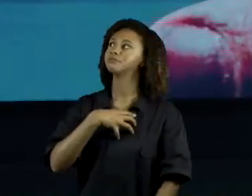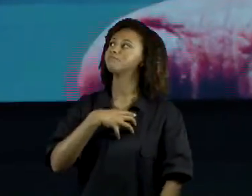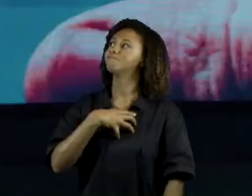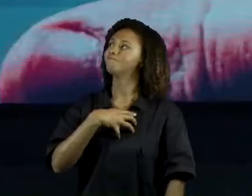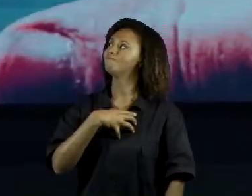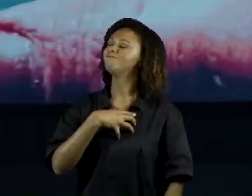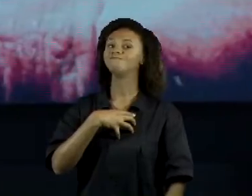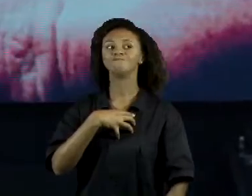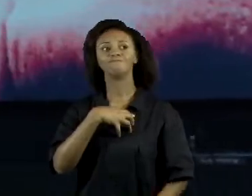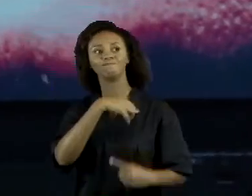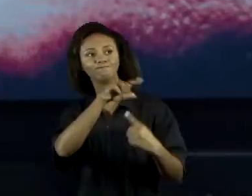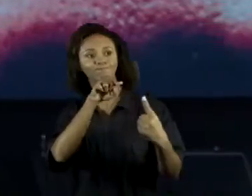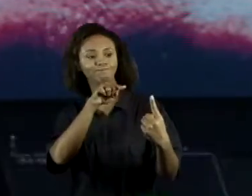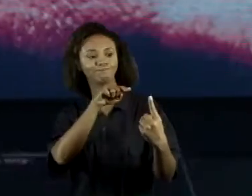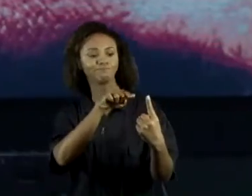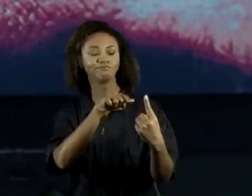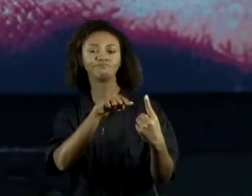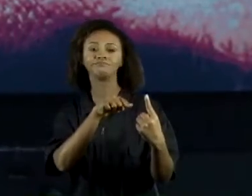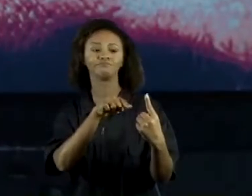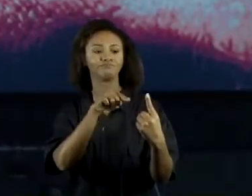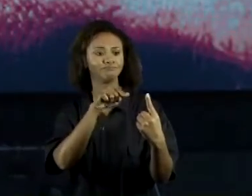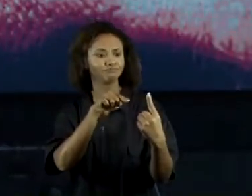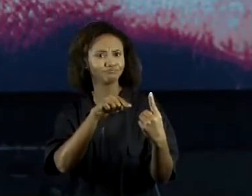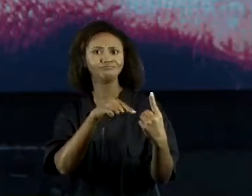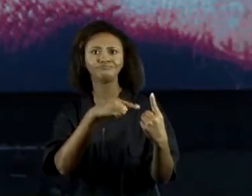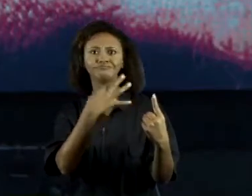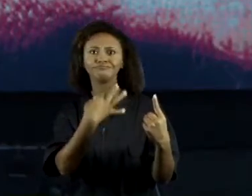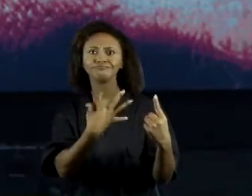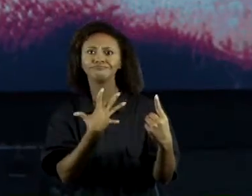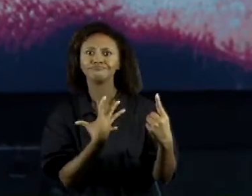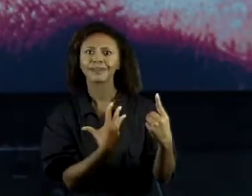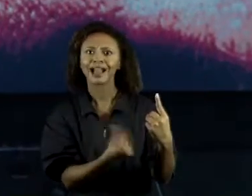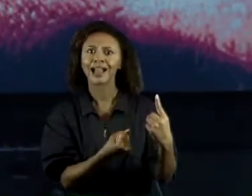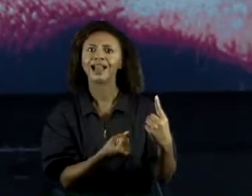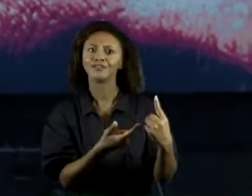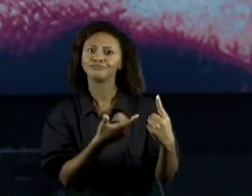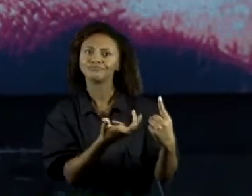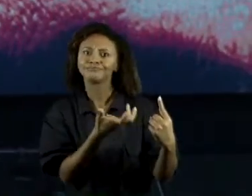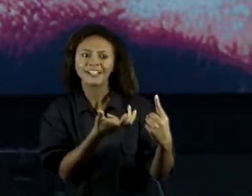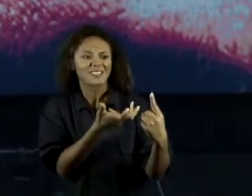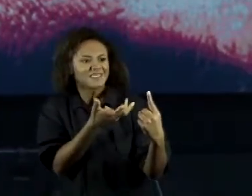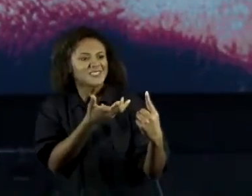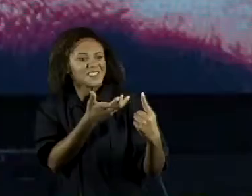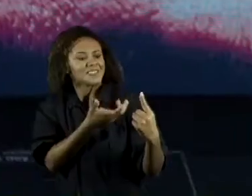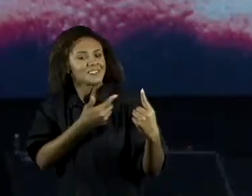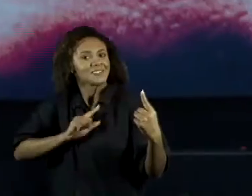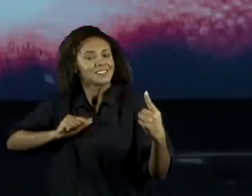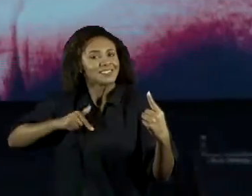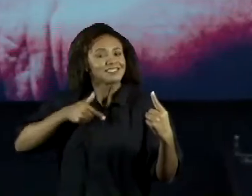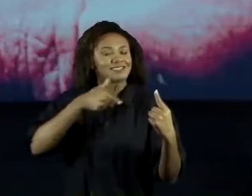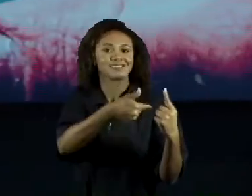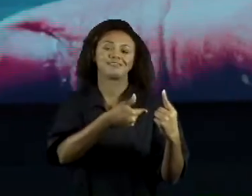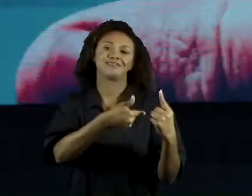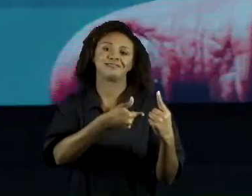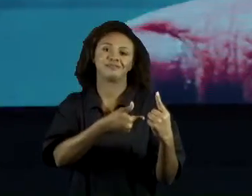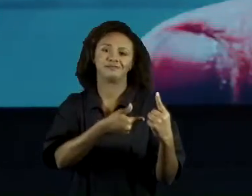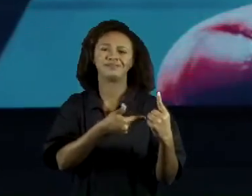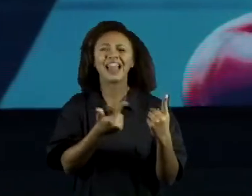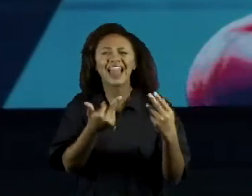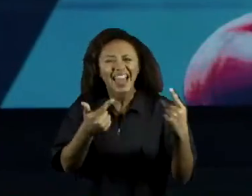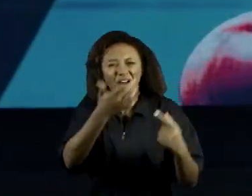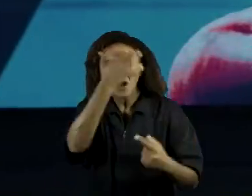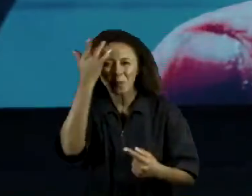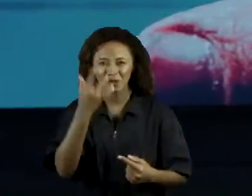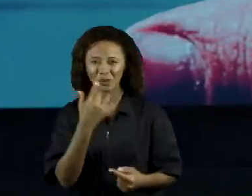você se torne um apaixonado por aquilo que você faz. Amém? E o indivíduo apaixonado, ele não larga